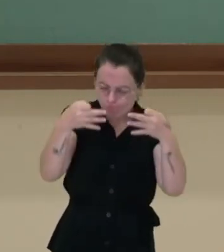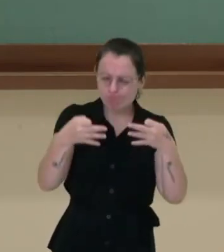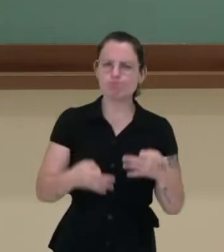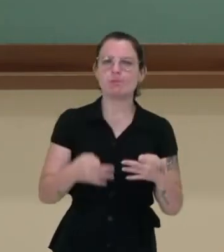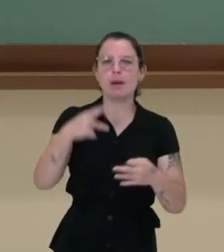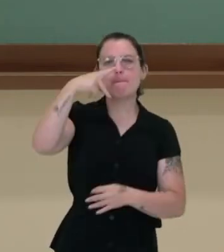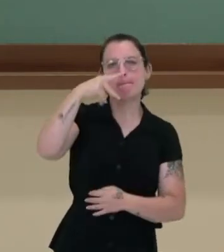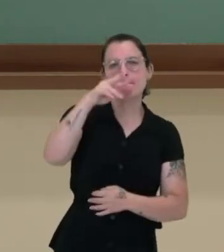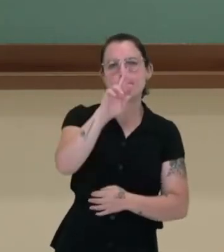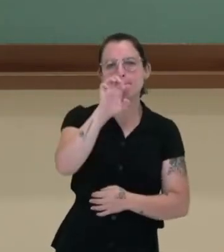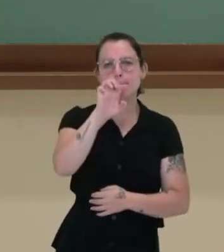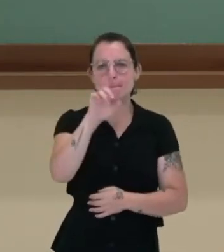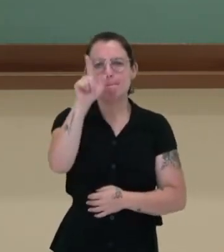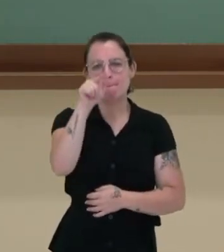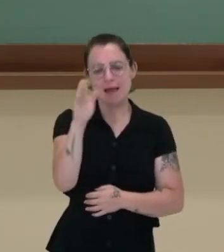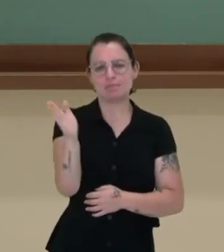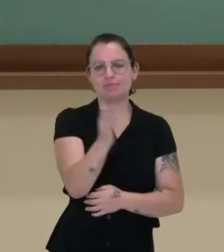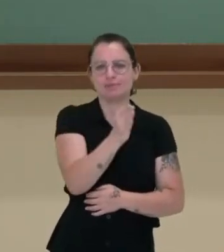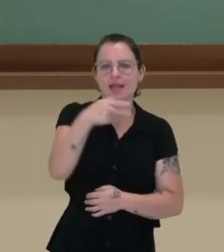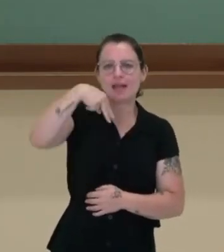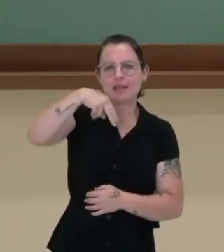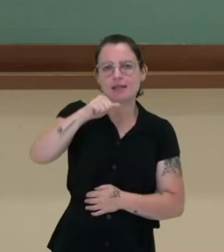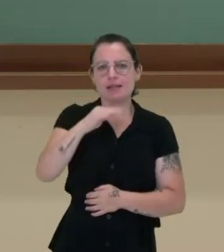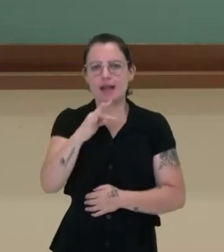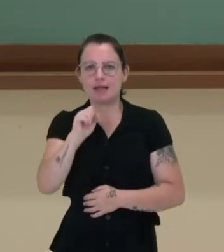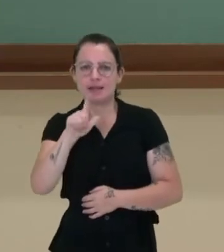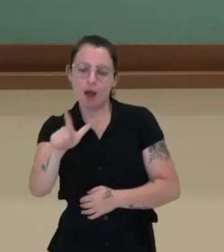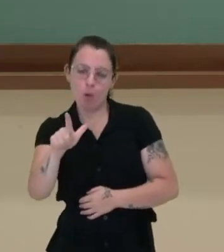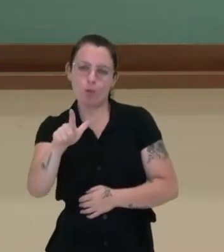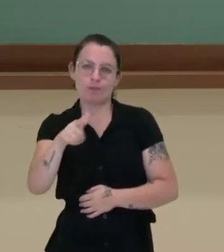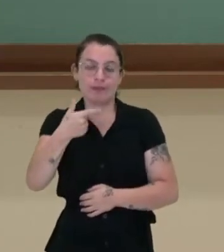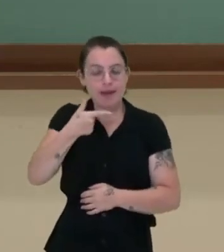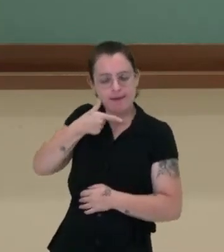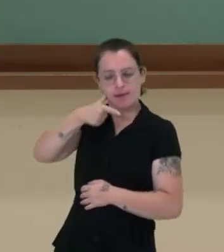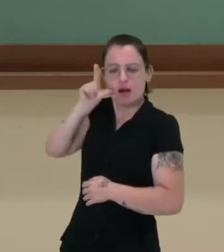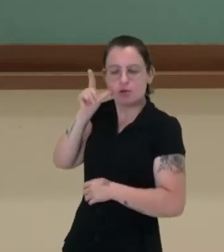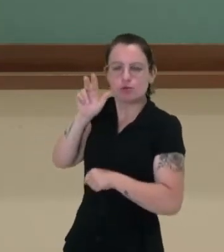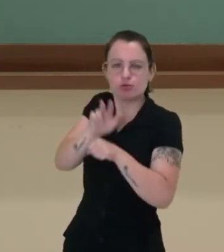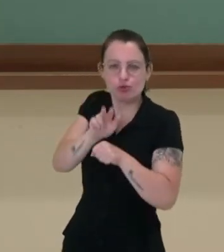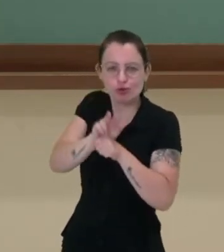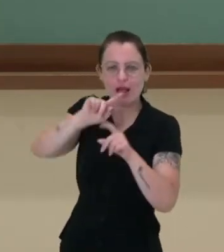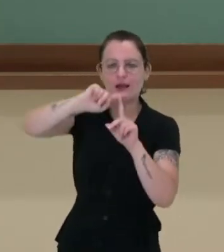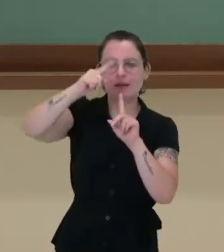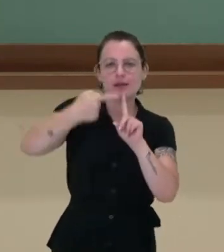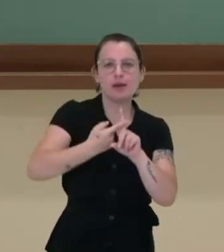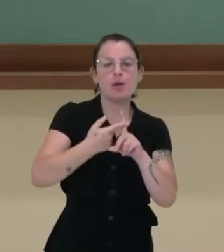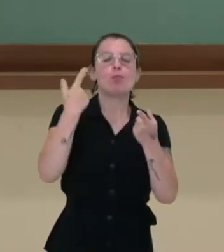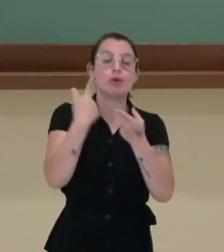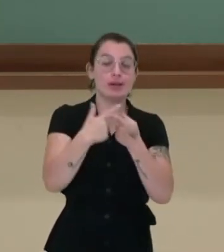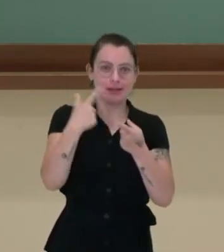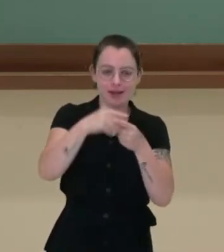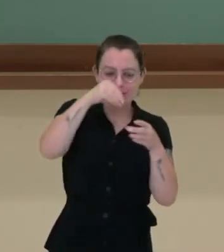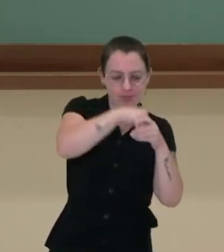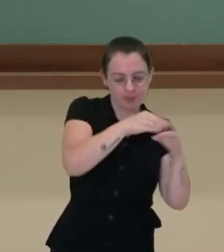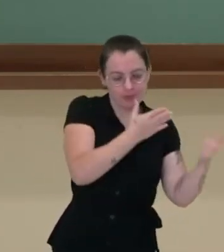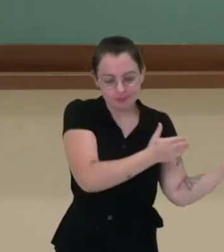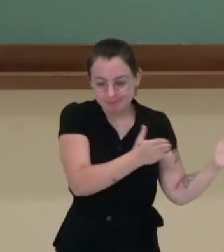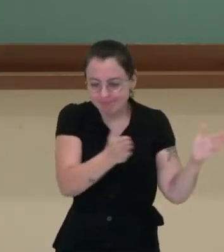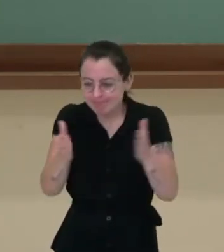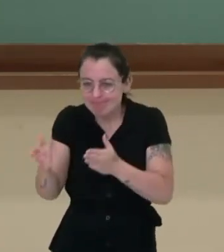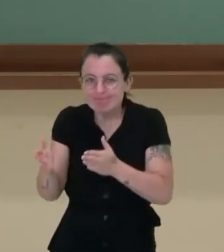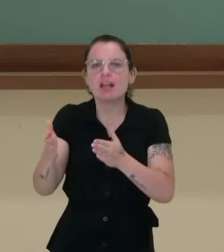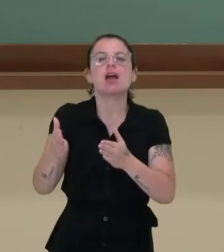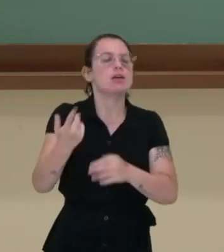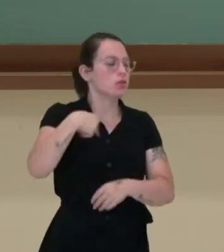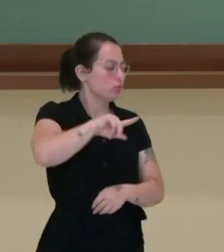seus pré-natais, pois no pré-natal será perguntado a esta mãe se ela tomou a vacina